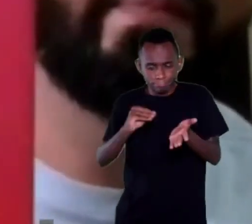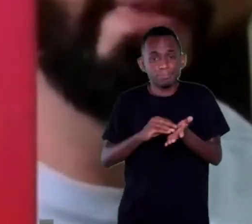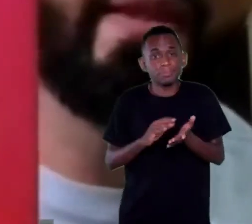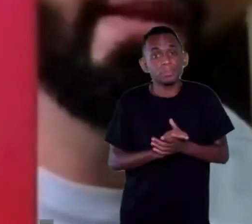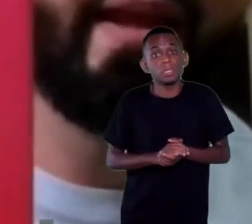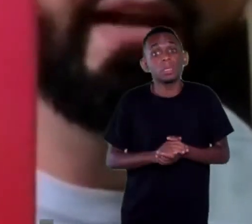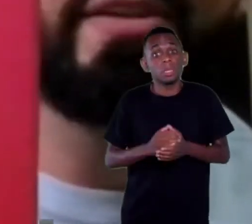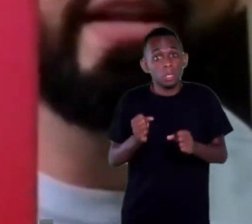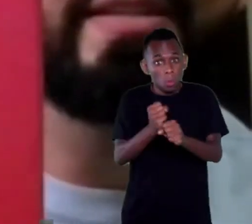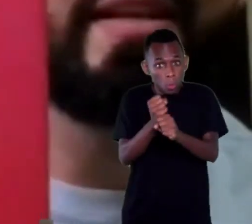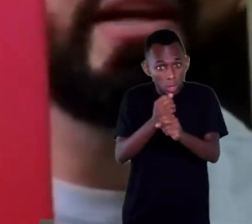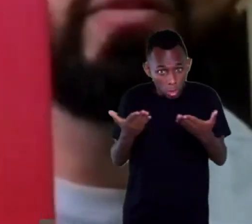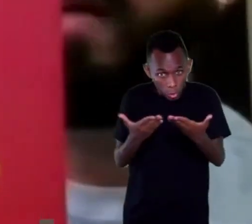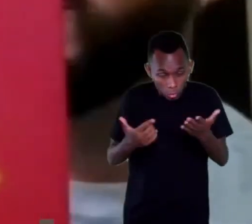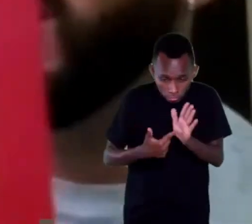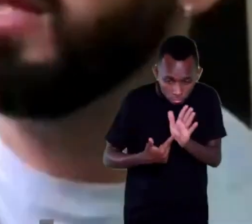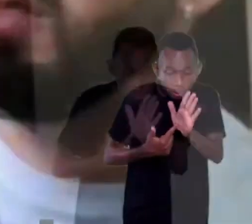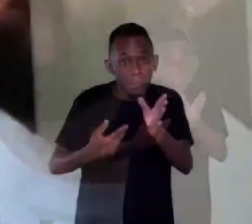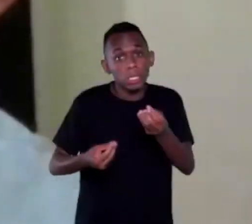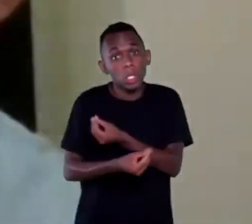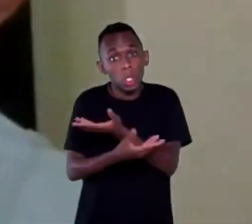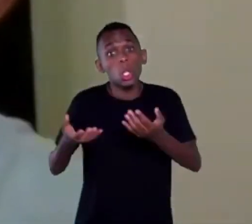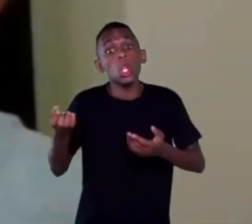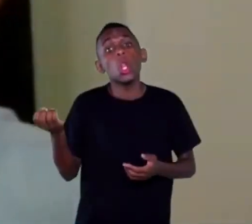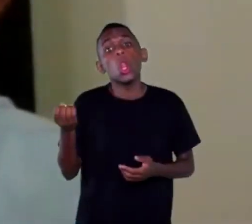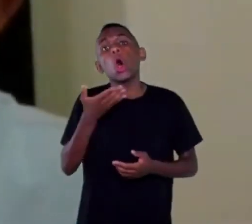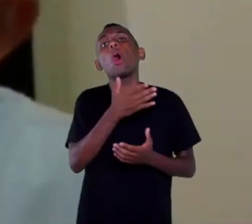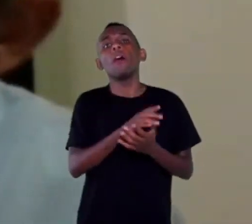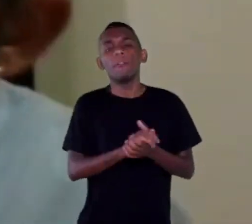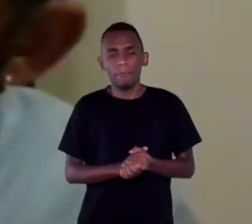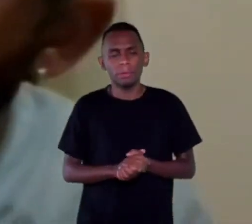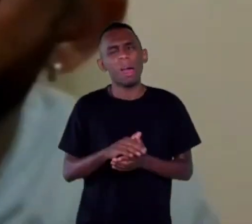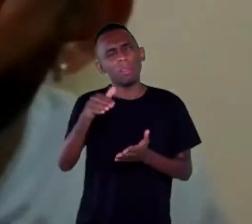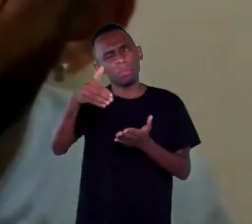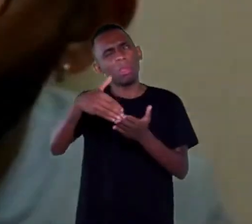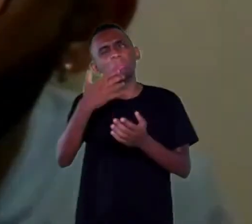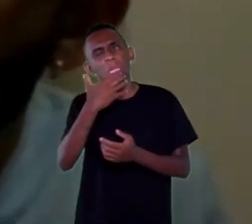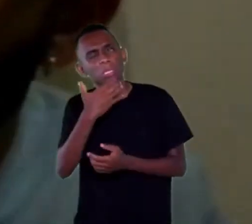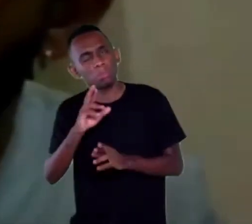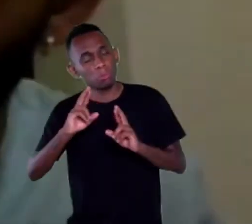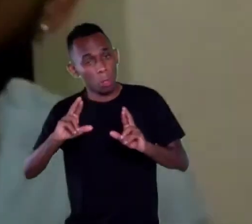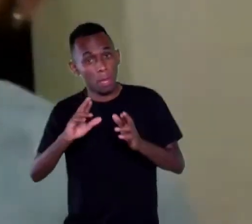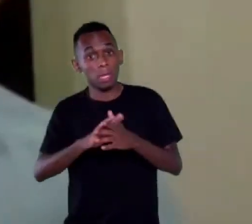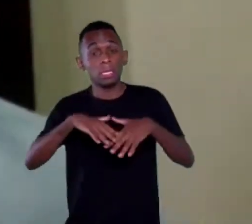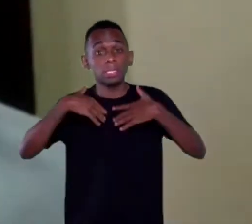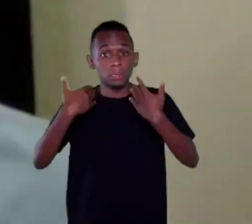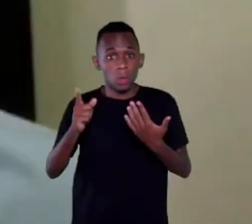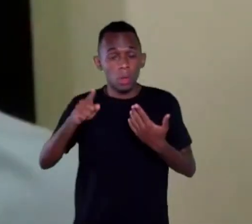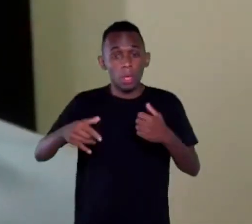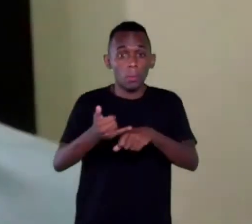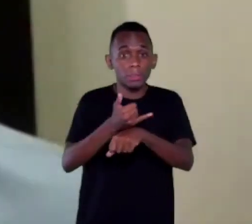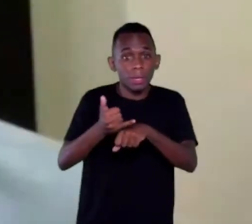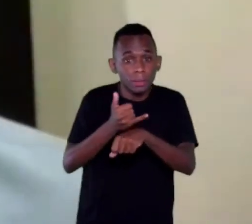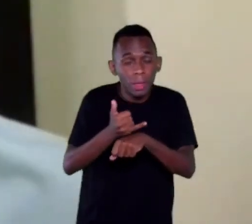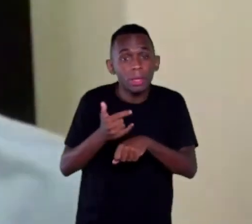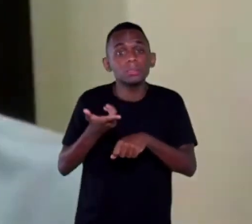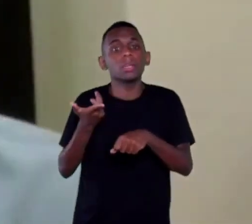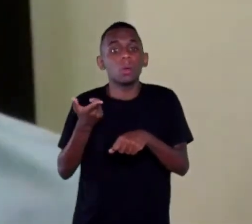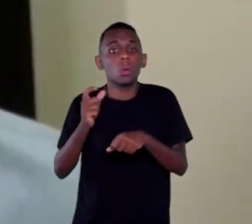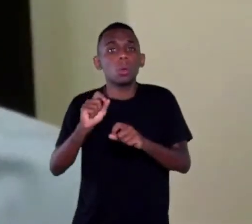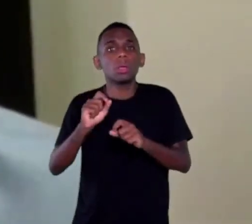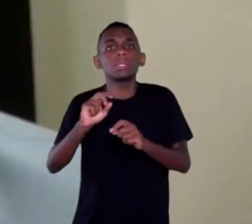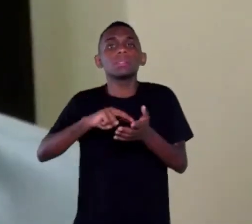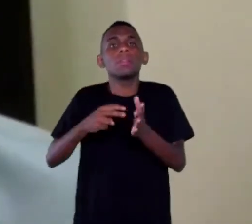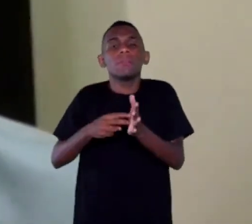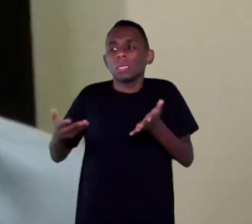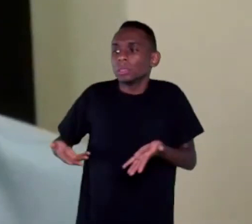a revista da Academia Itaunense de Letras. A capa é predominantemente vermelha, com tons de laranja e marrom. Que é um incentivo